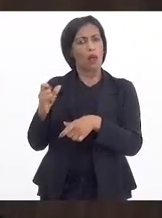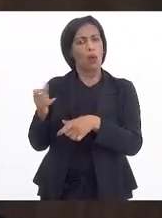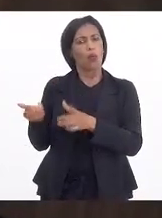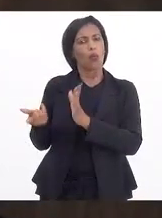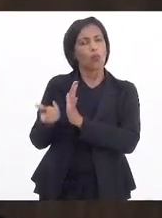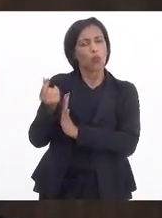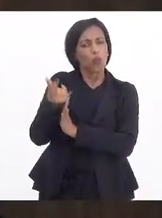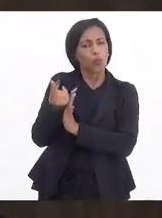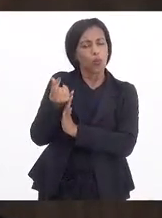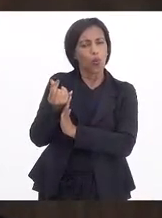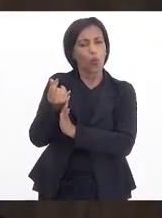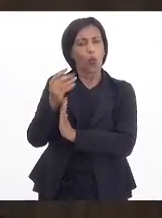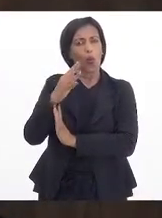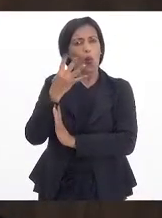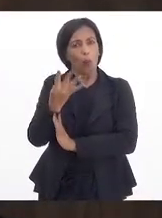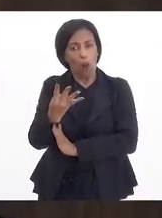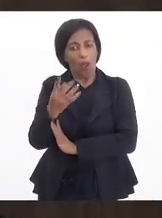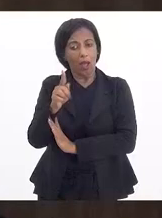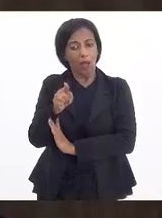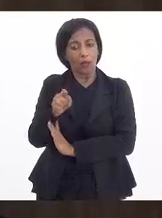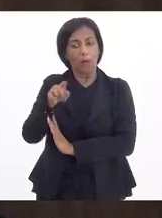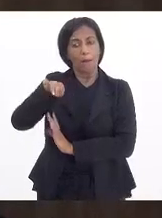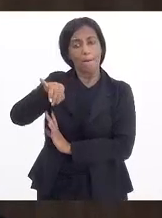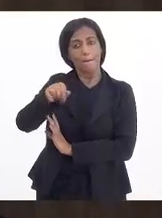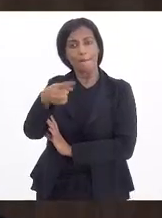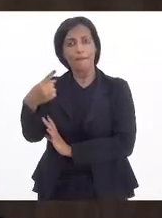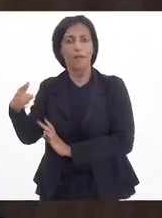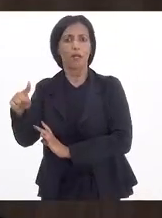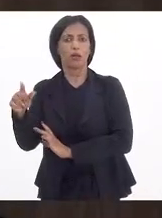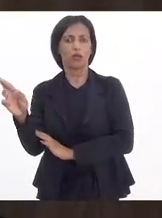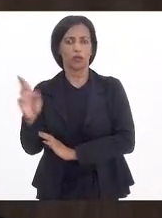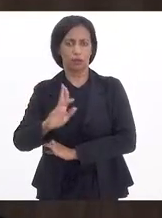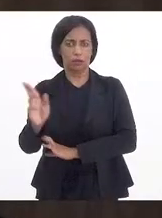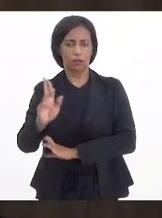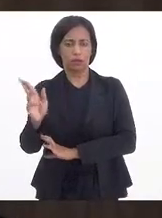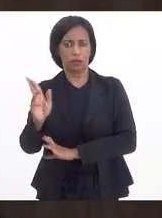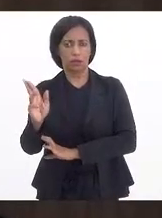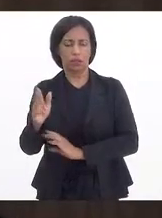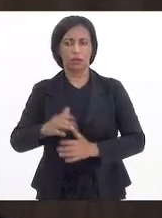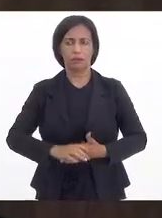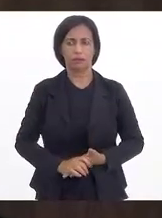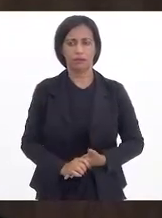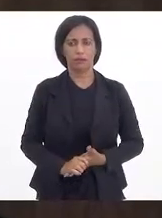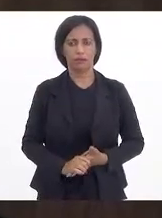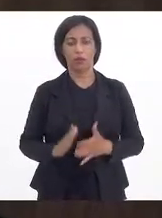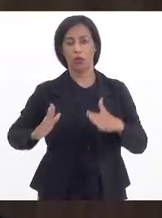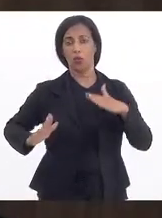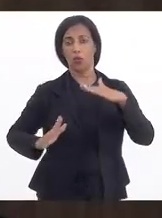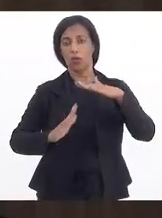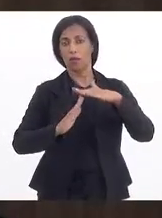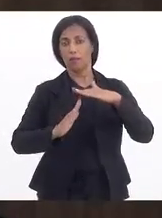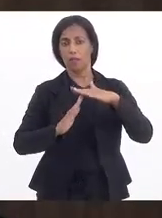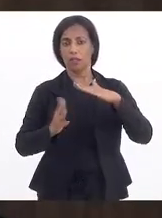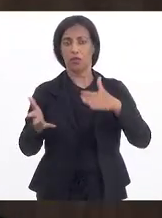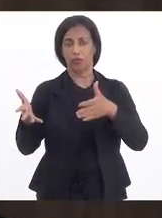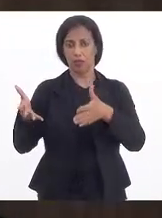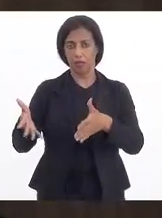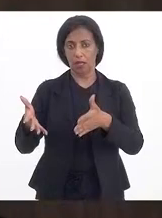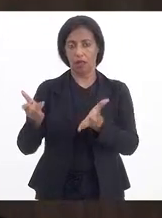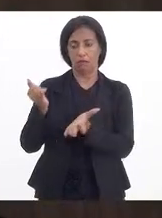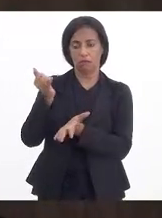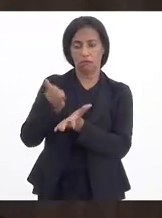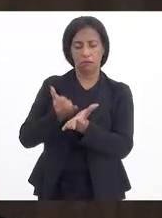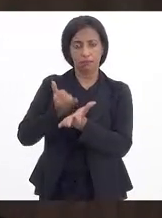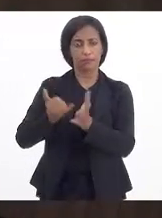anual de 4 milhões de reais é o limite dela de